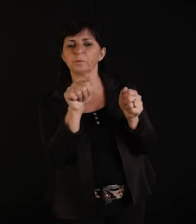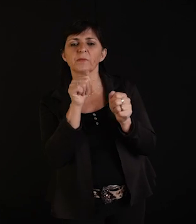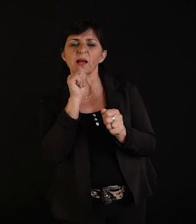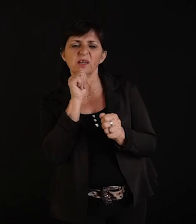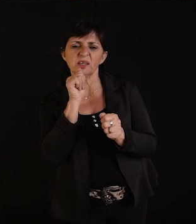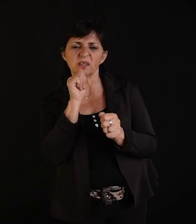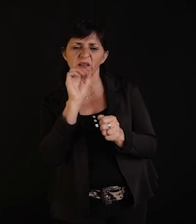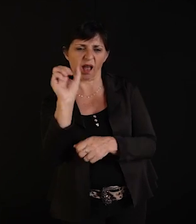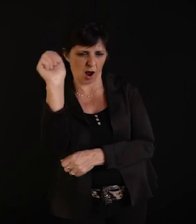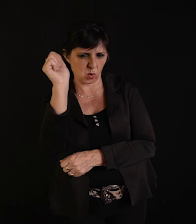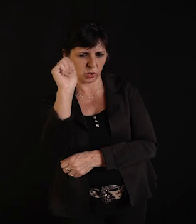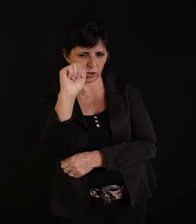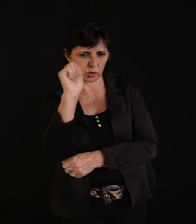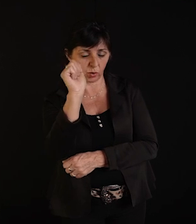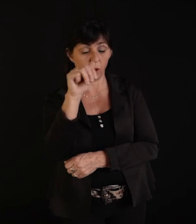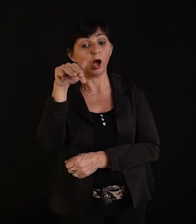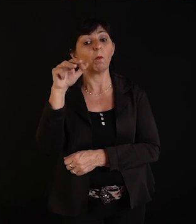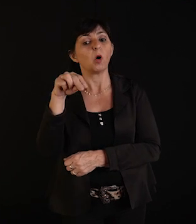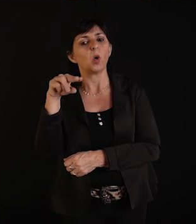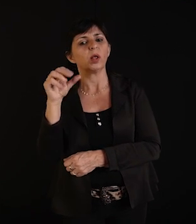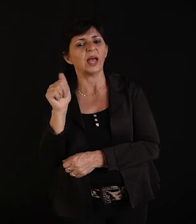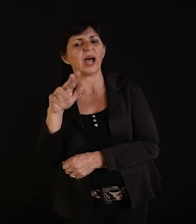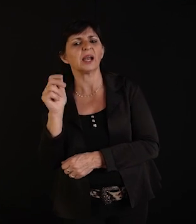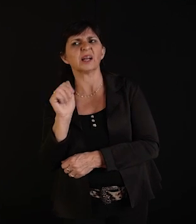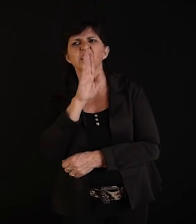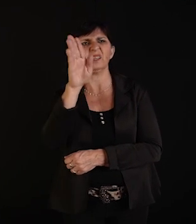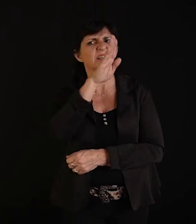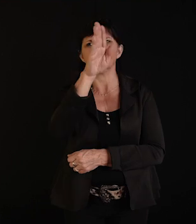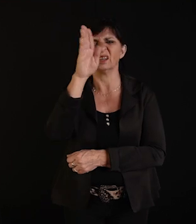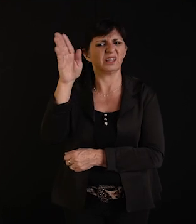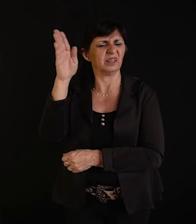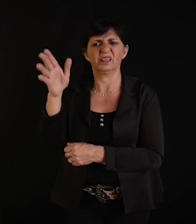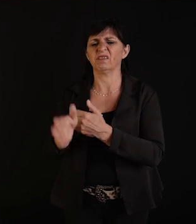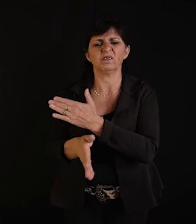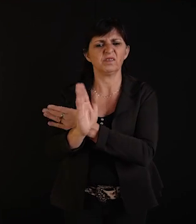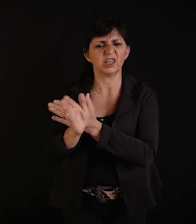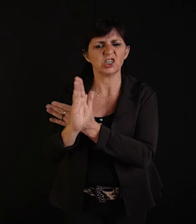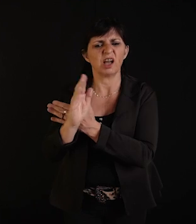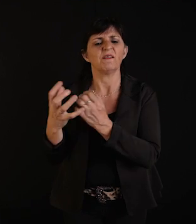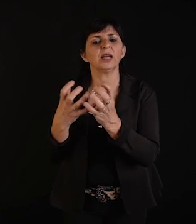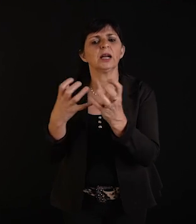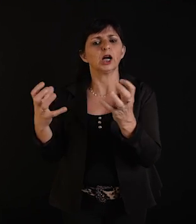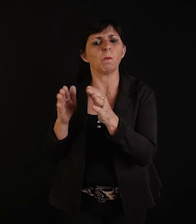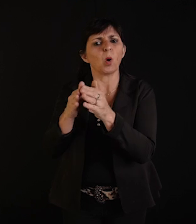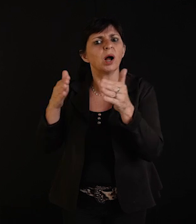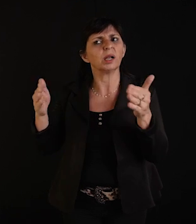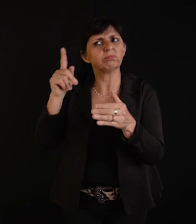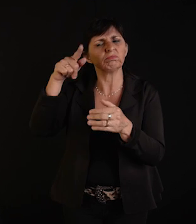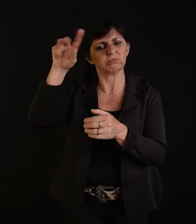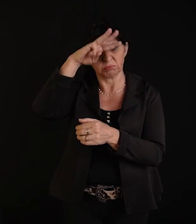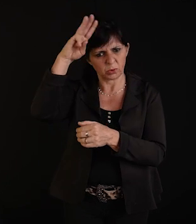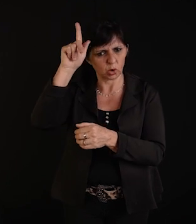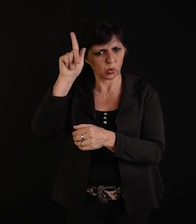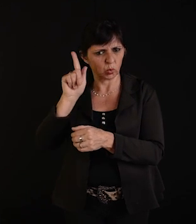muito em Campo Grande naquela época. Faziam dobradinha com o grupo Tradição na época. E daí teve uma viagem que o Gildo me ligou e falou: "Olha, rapaz,